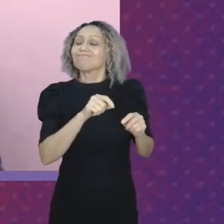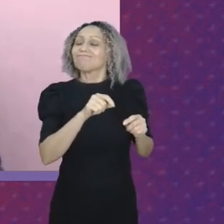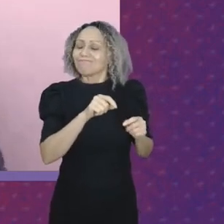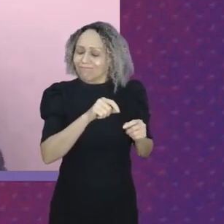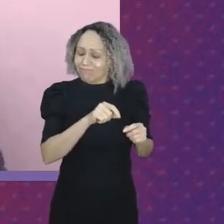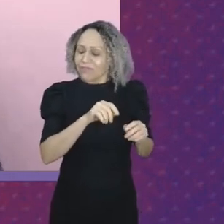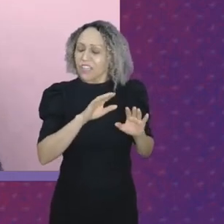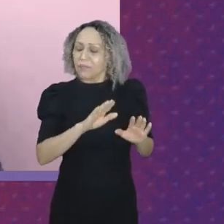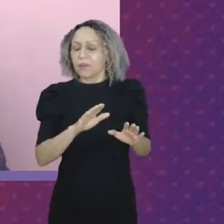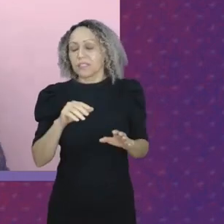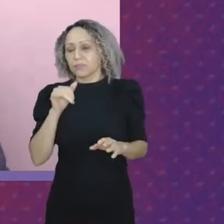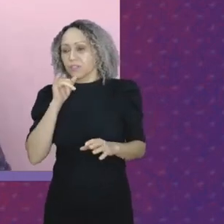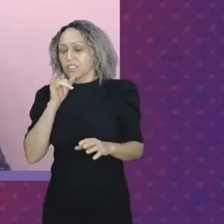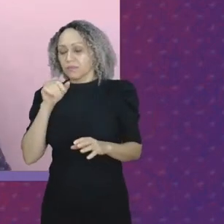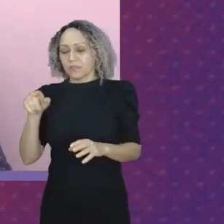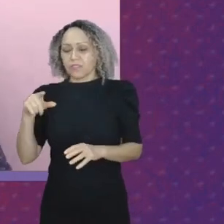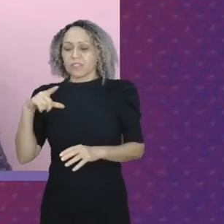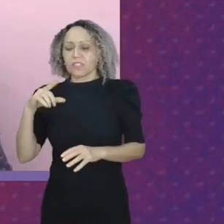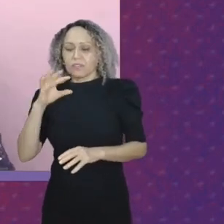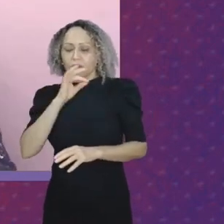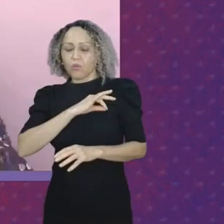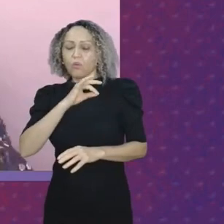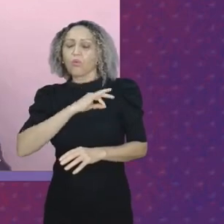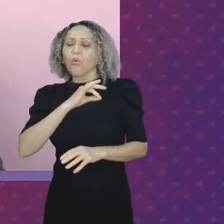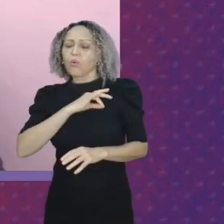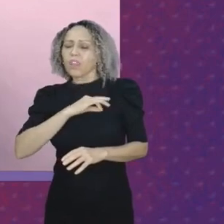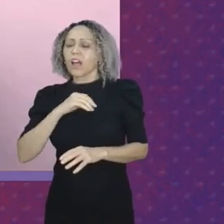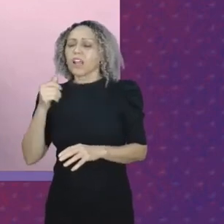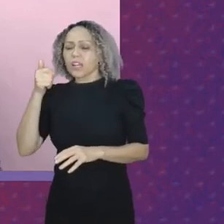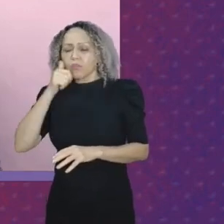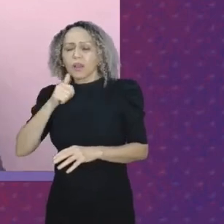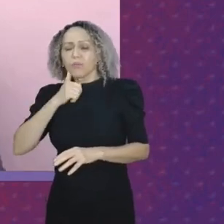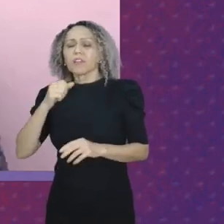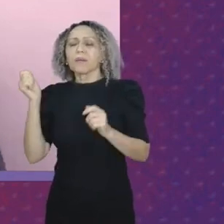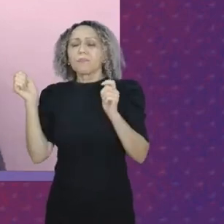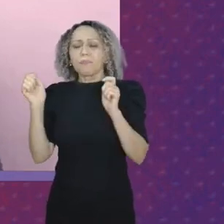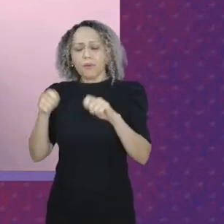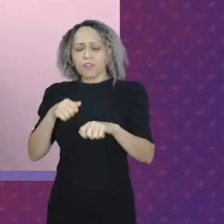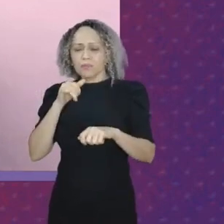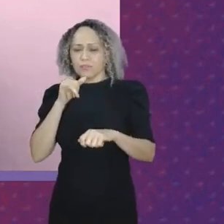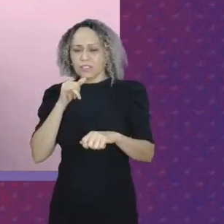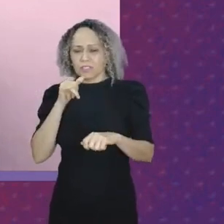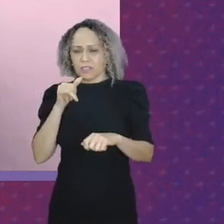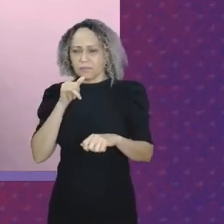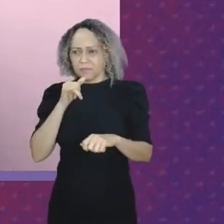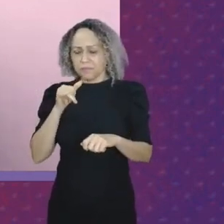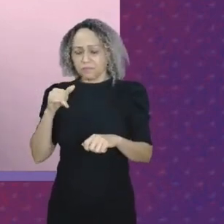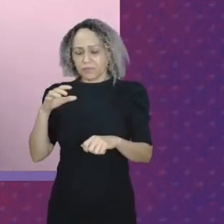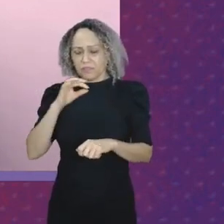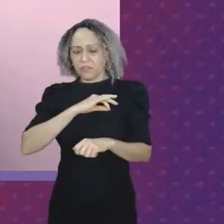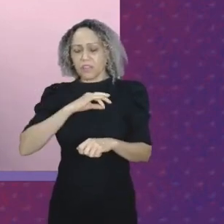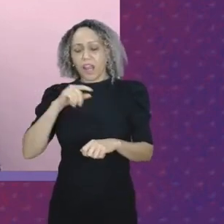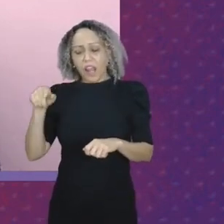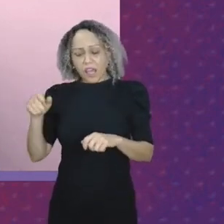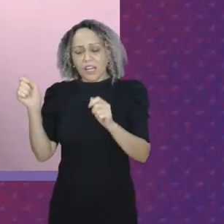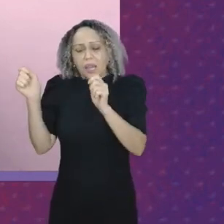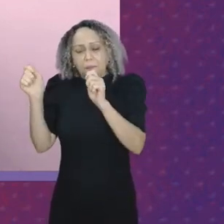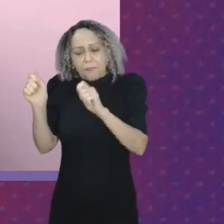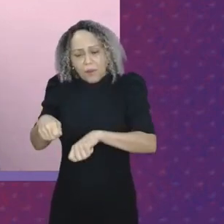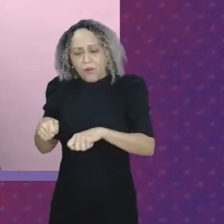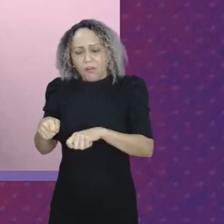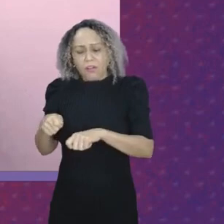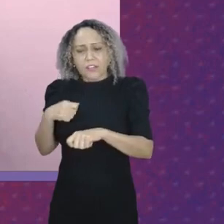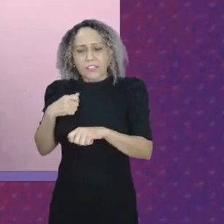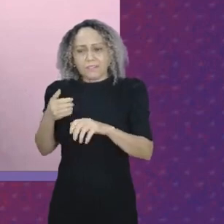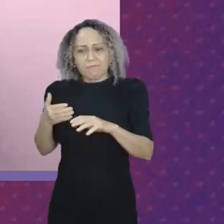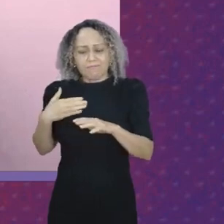famílias muitas vezes vulneráveis, você garante que uma mulher pode sair de casa para trabalhar porque ela não precisa ficar exclusivamente cuidando da casa. Isso faz com que